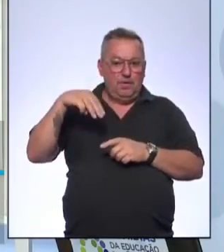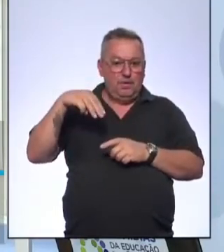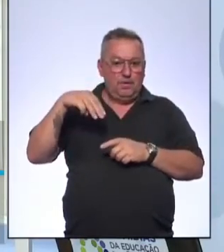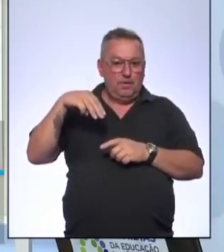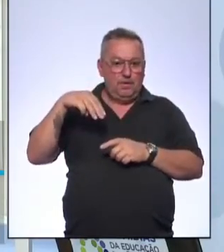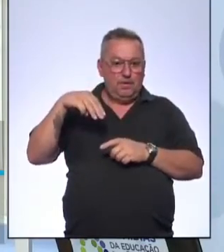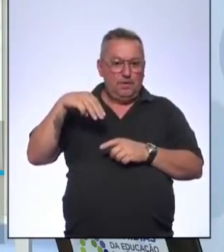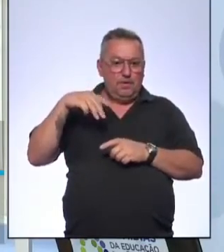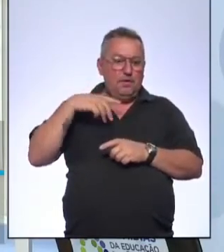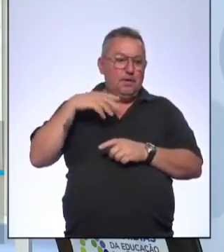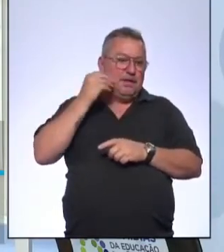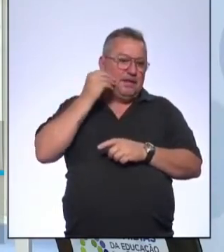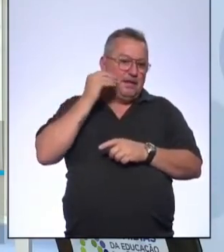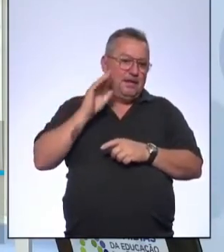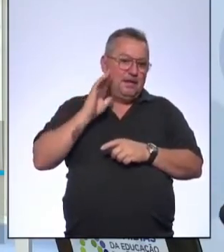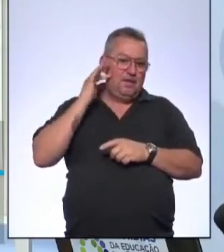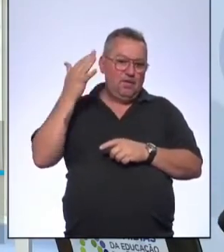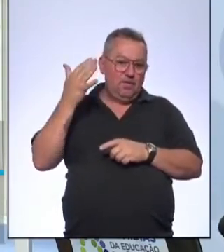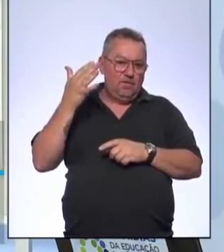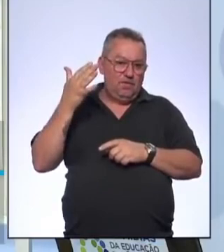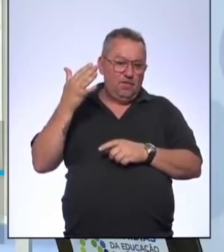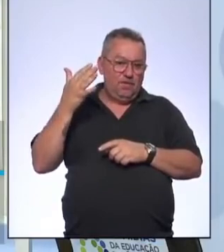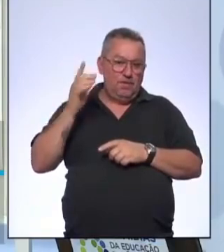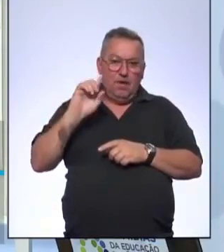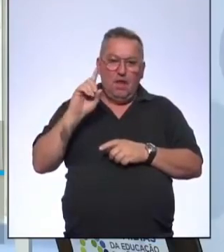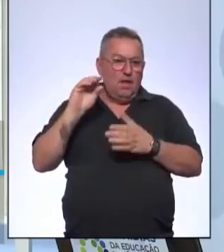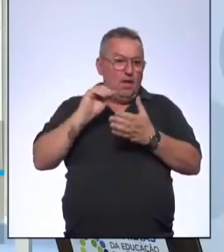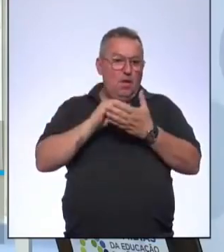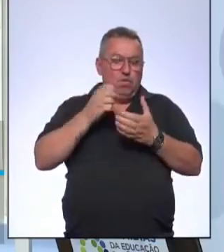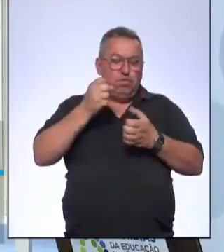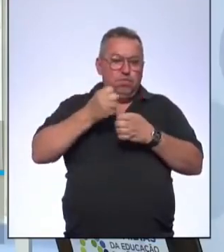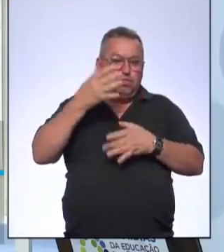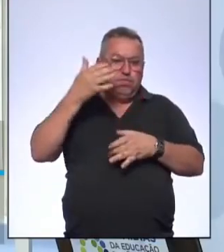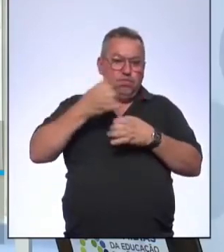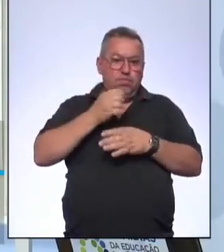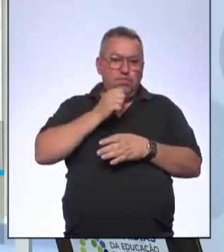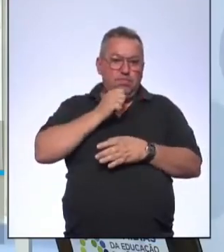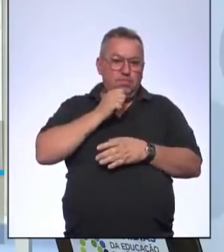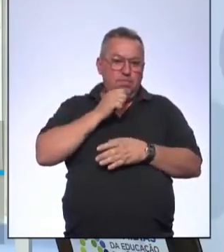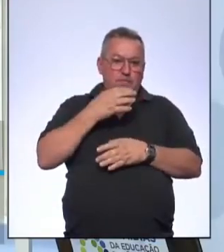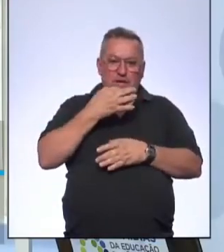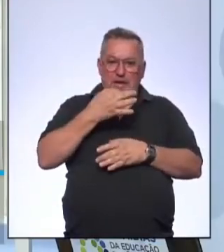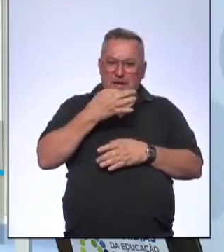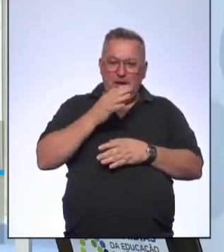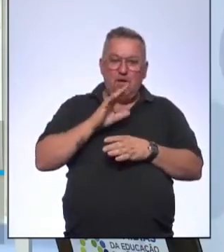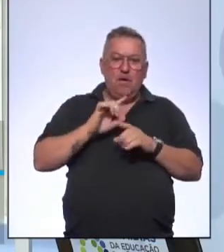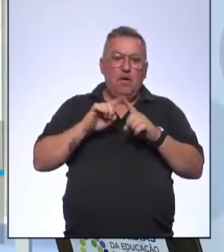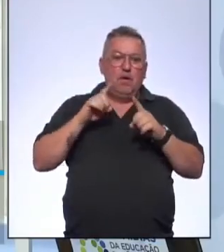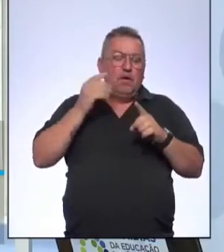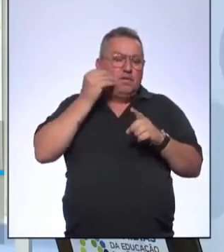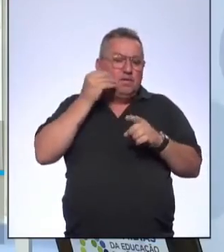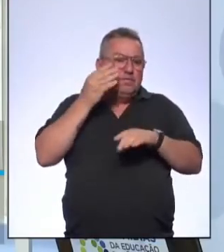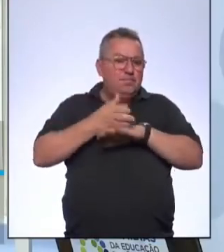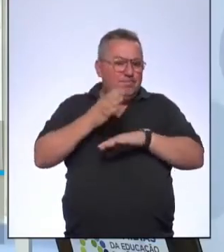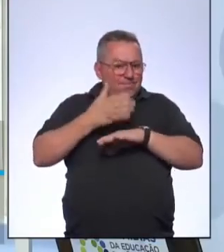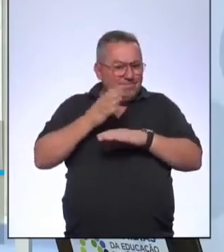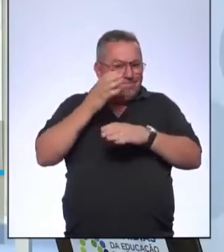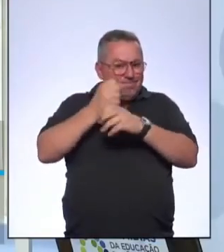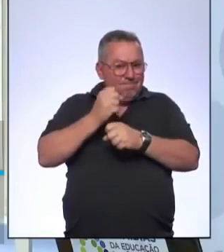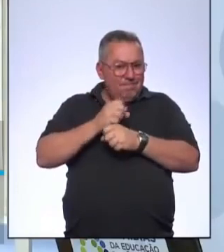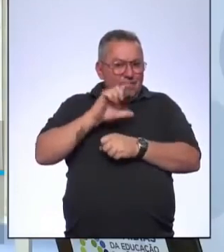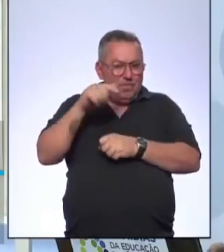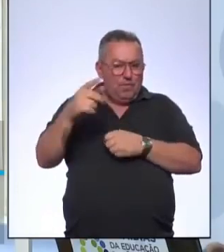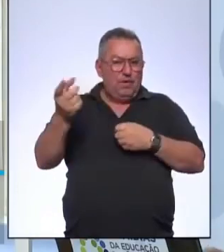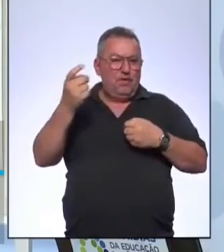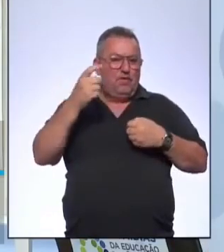vocês. Então, tentem resolver. Não coloquem no chat por enquanto o que vocês acham, tal. Façam primeiro a conta e aí